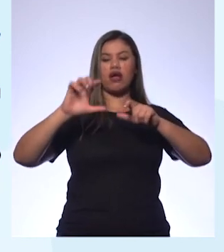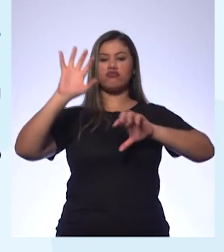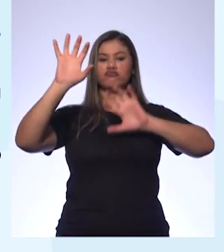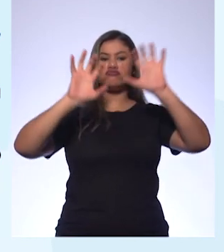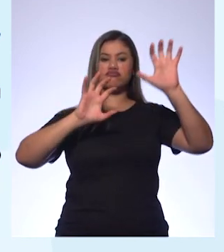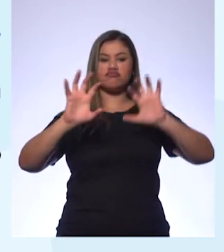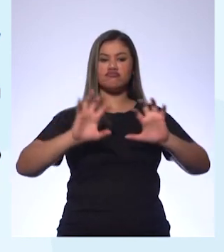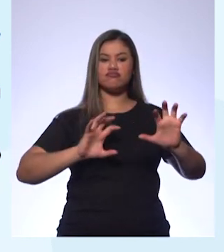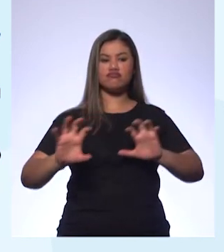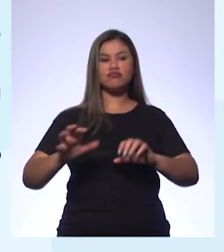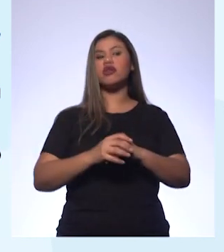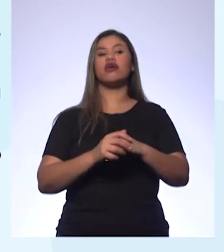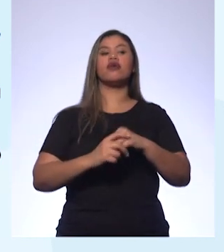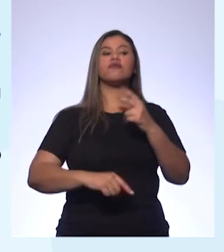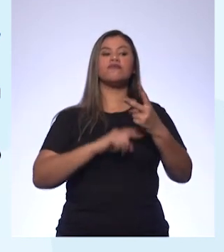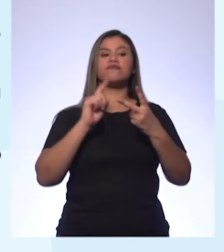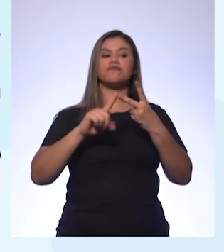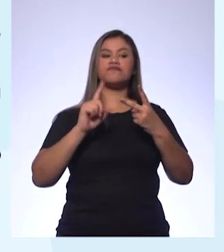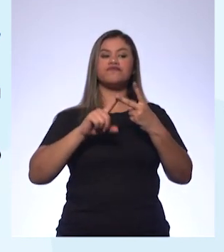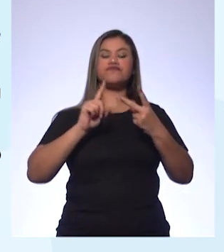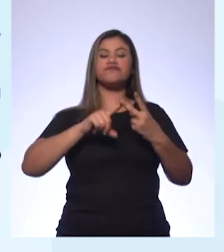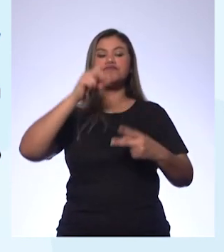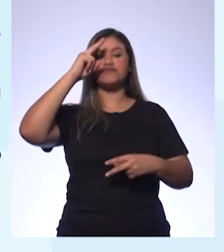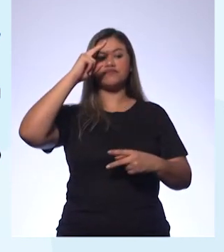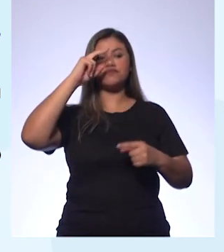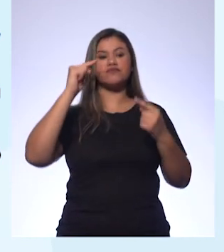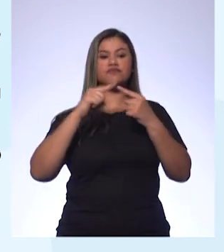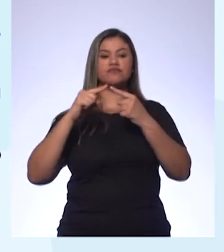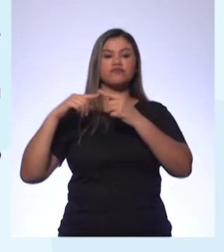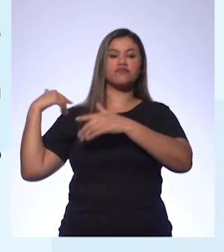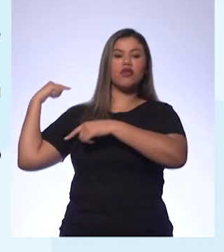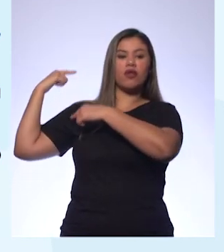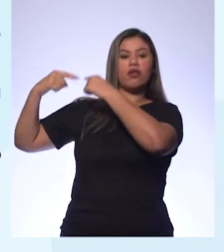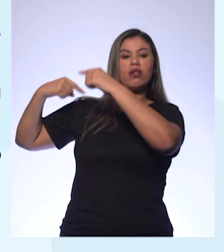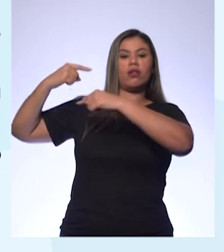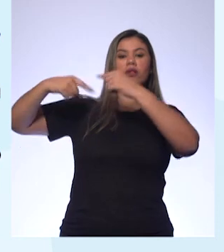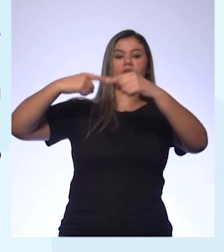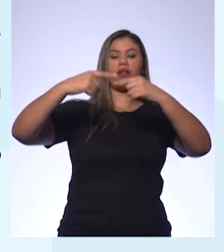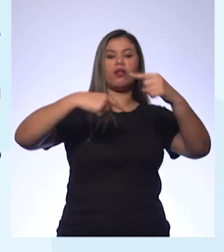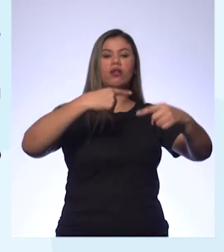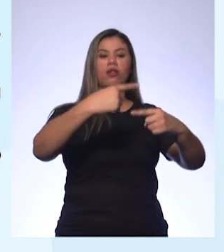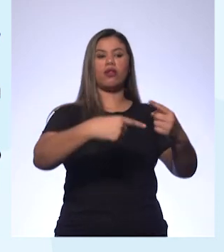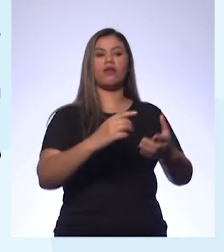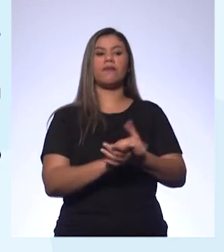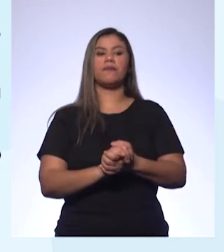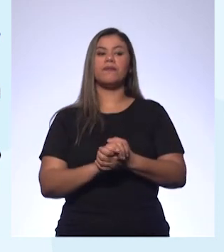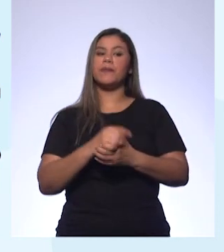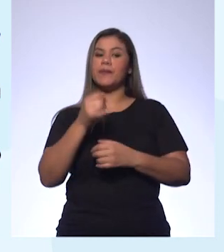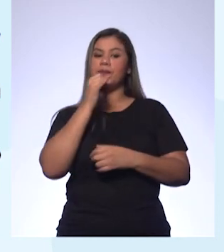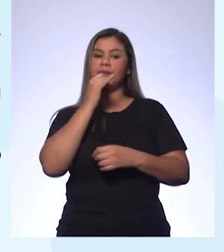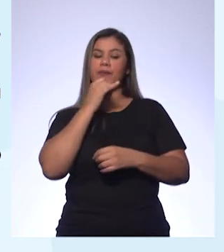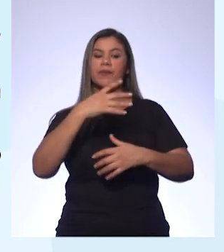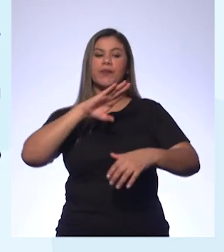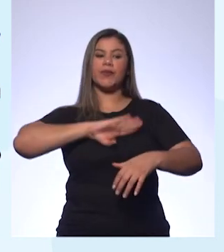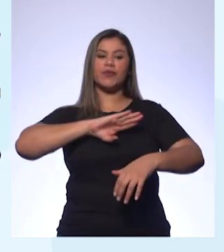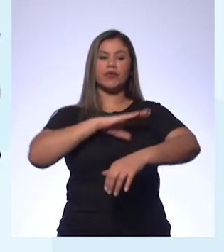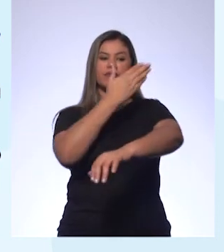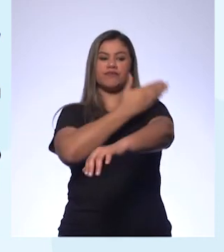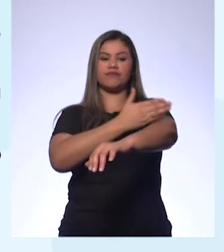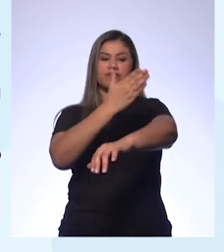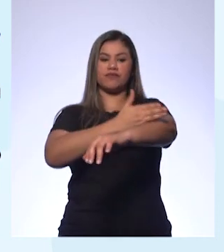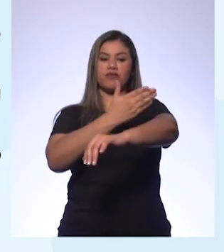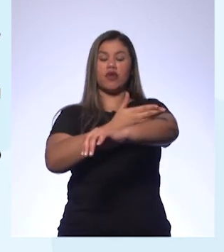que é o regionalismo, certo? Variação histórica, desenvolvimento histórico da língua, exemplos lá, o português medieval e o